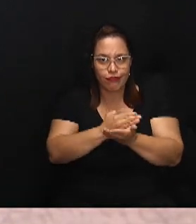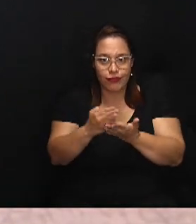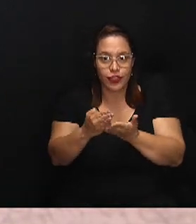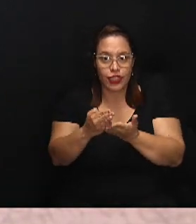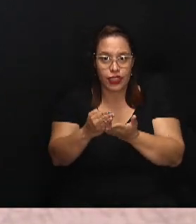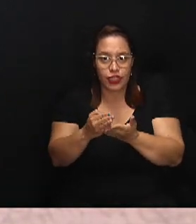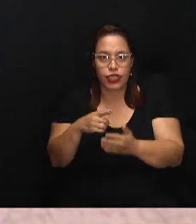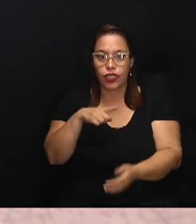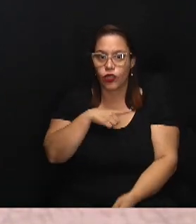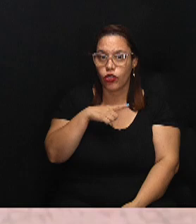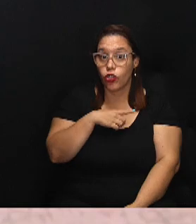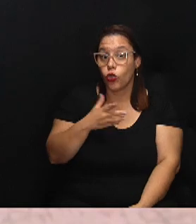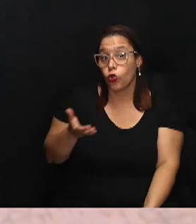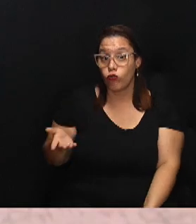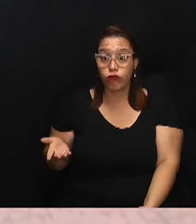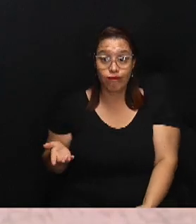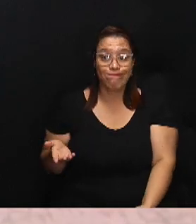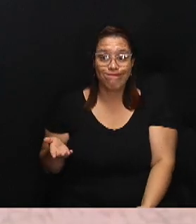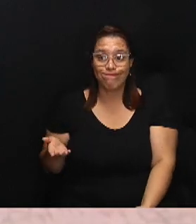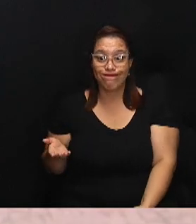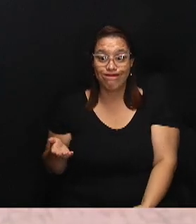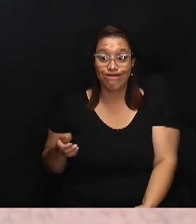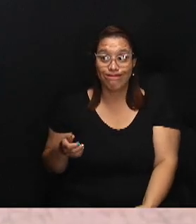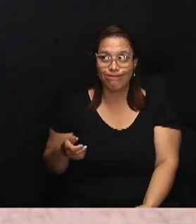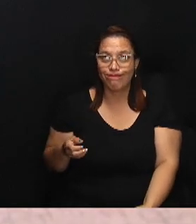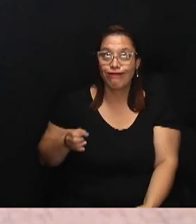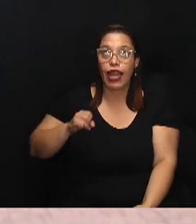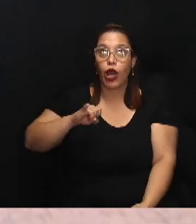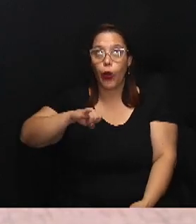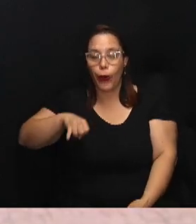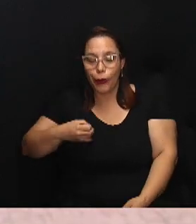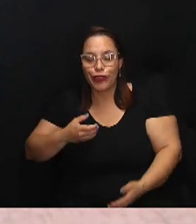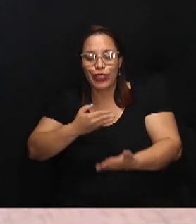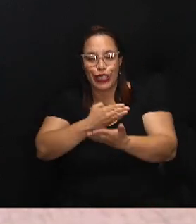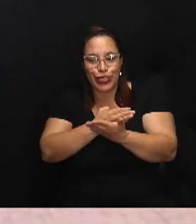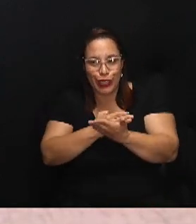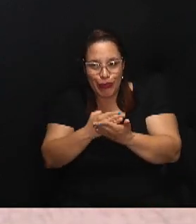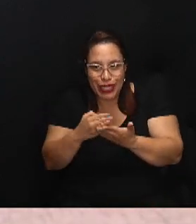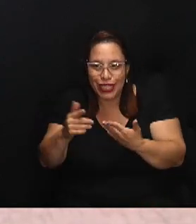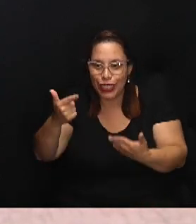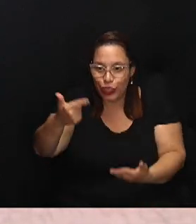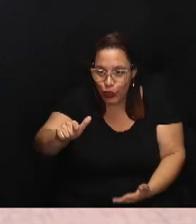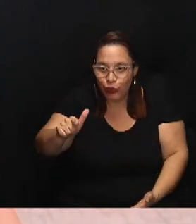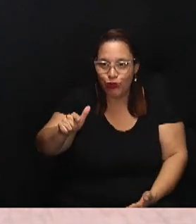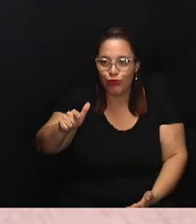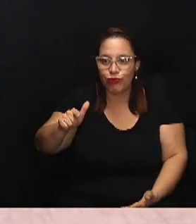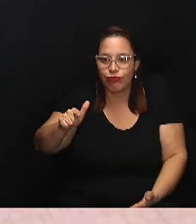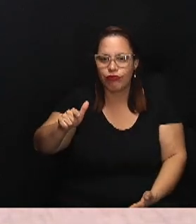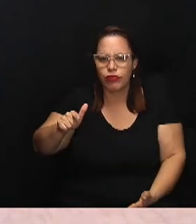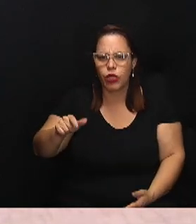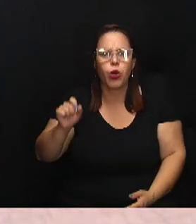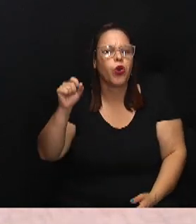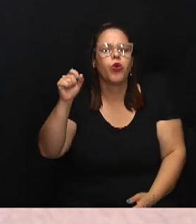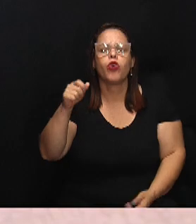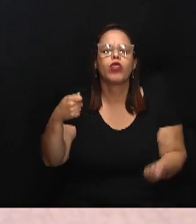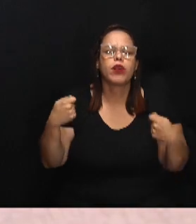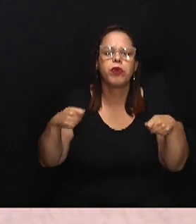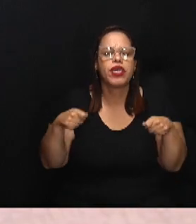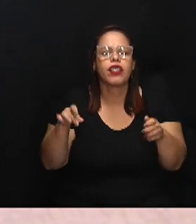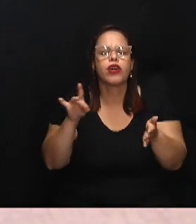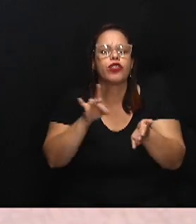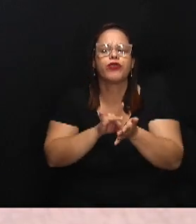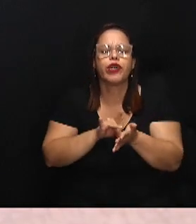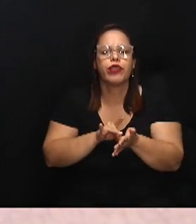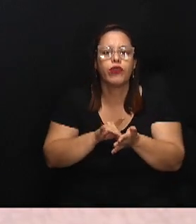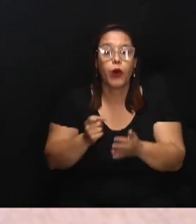ano temos aí então aquela chance do recomeço, né? Mas para a gente recomeçar, o que seria necessário? Qual